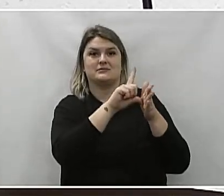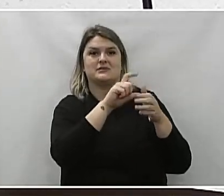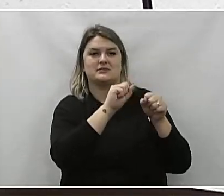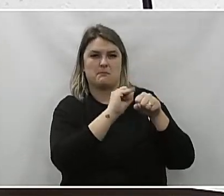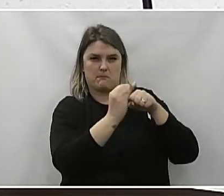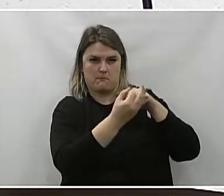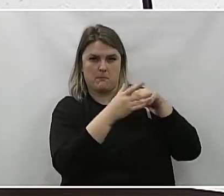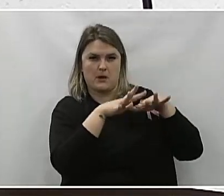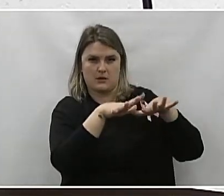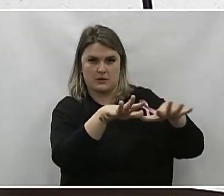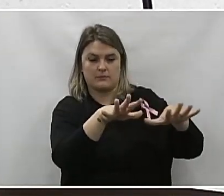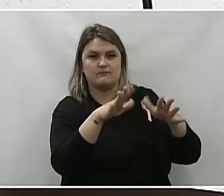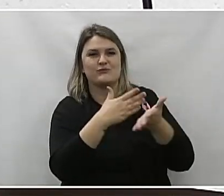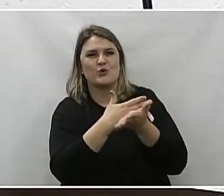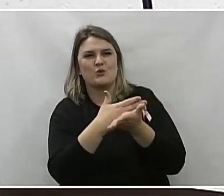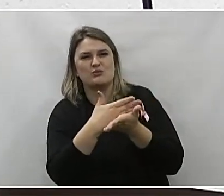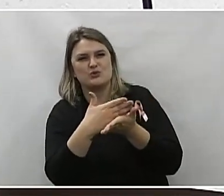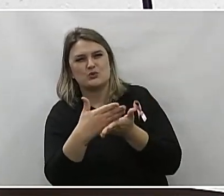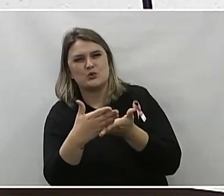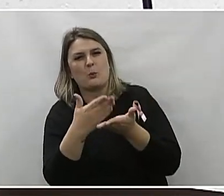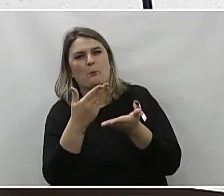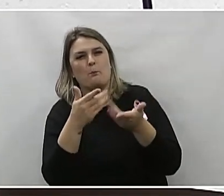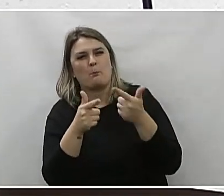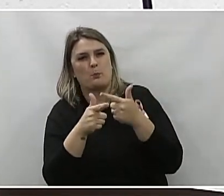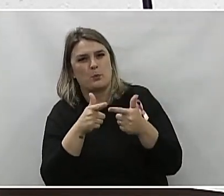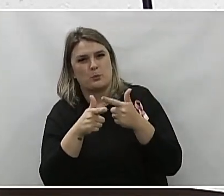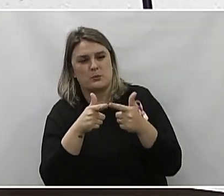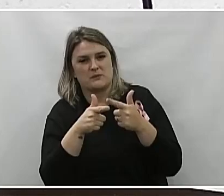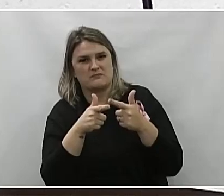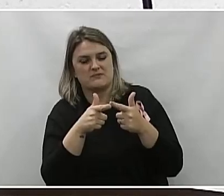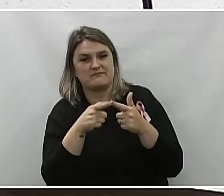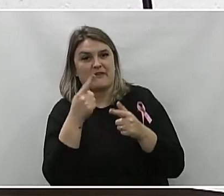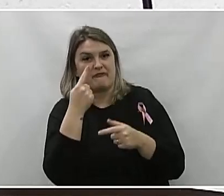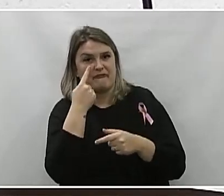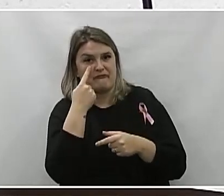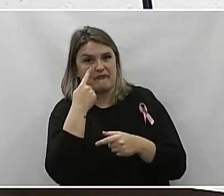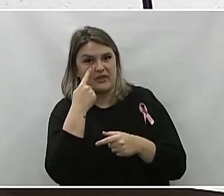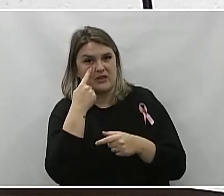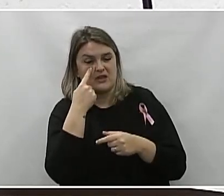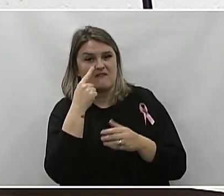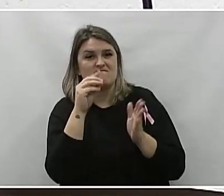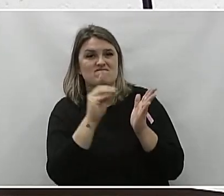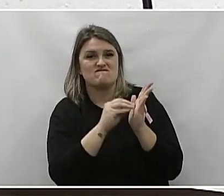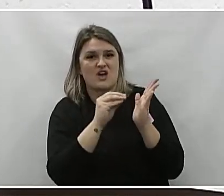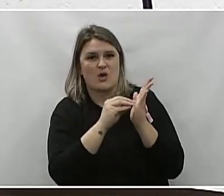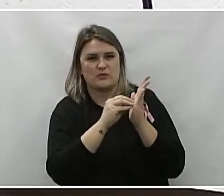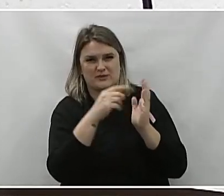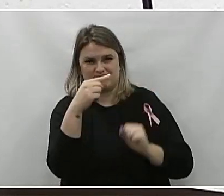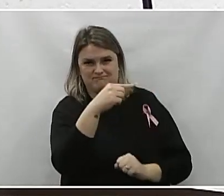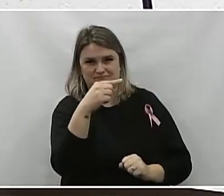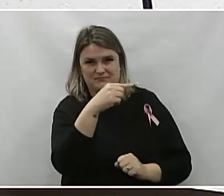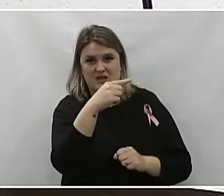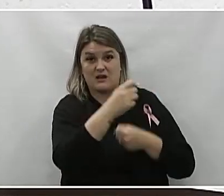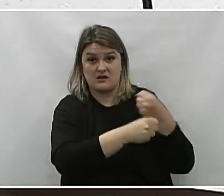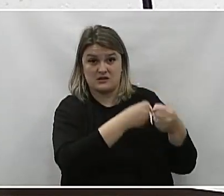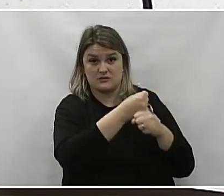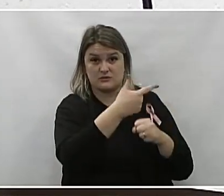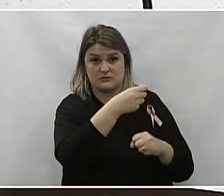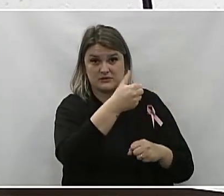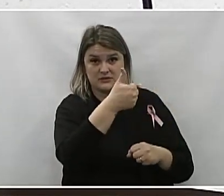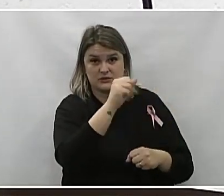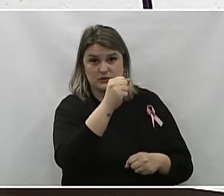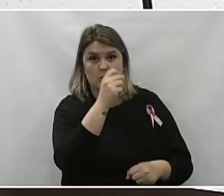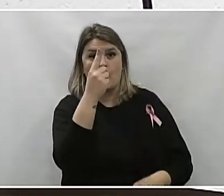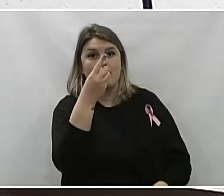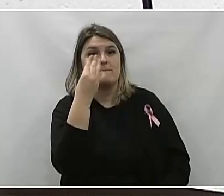nós começamos a inverter essa curva nós temos um deste no ano 2018 de